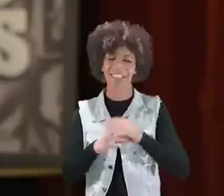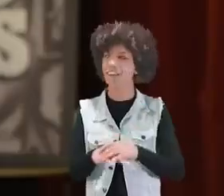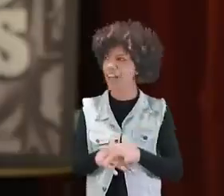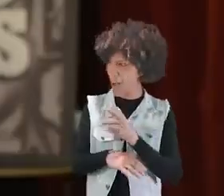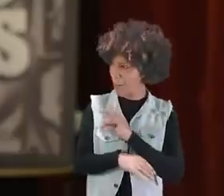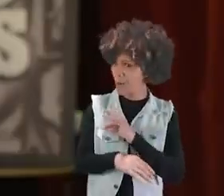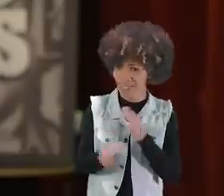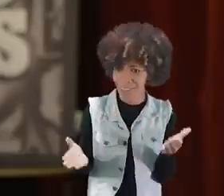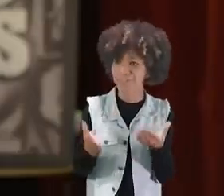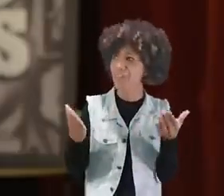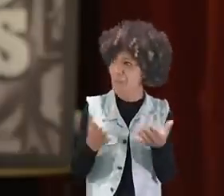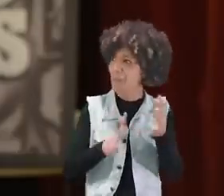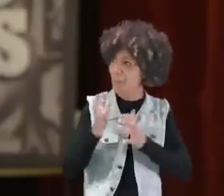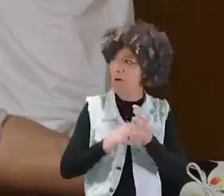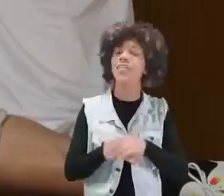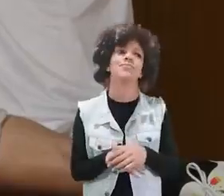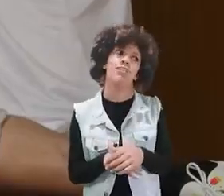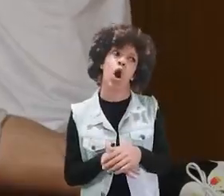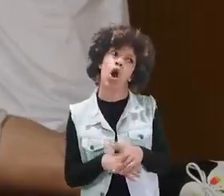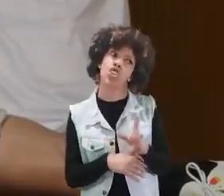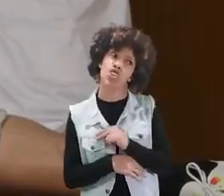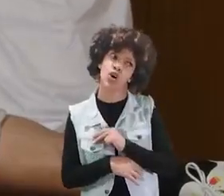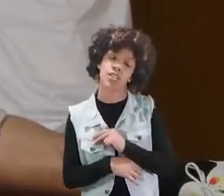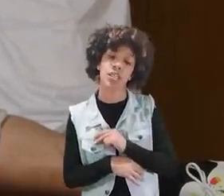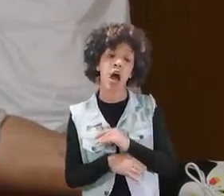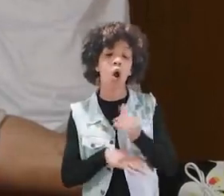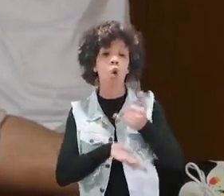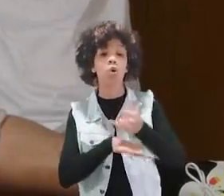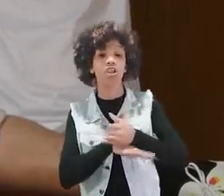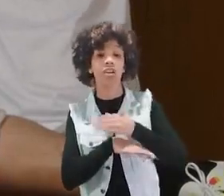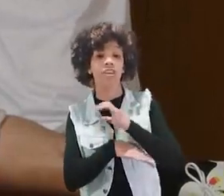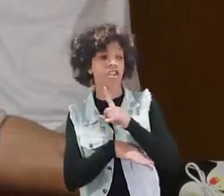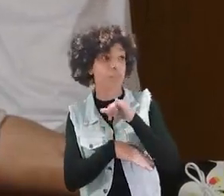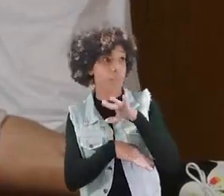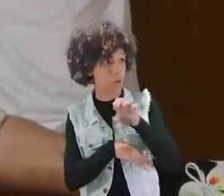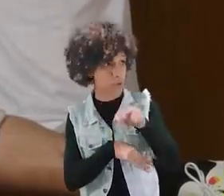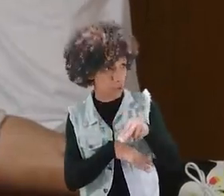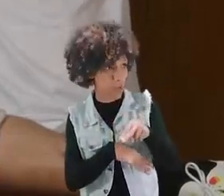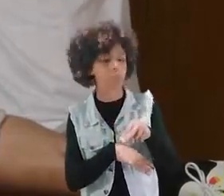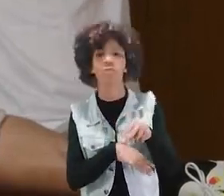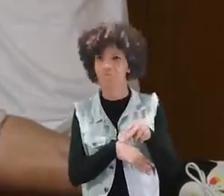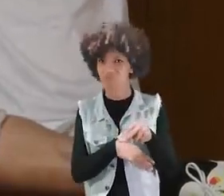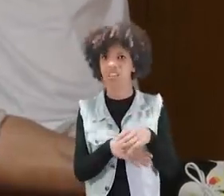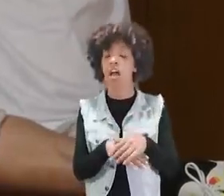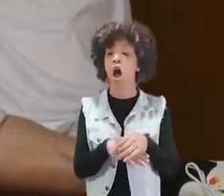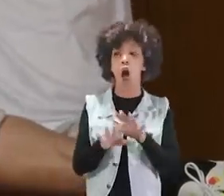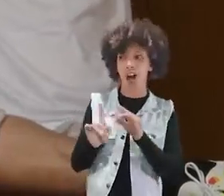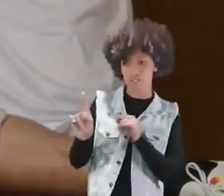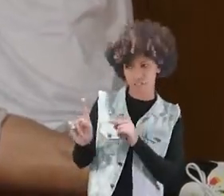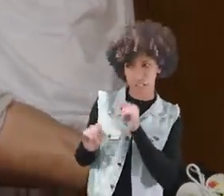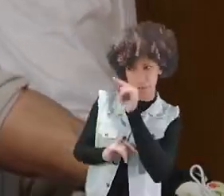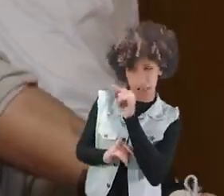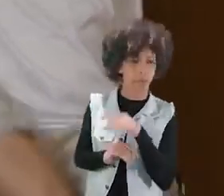quer dizer a polícia fomentou muita porrada o capitão Edmilson ele ele fala assim vocês